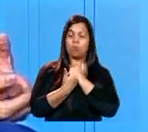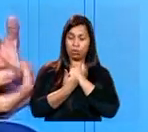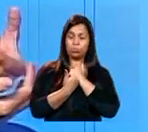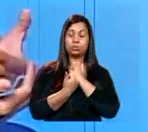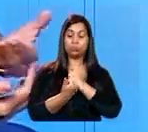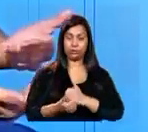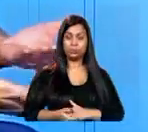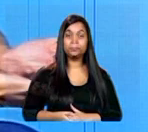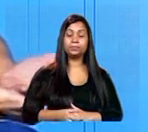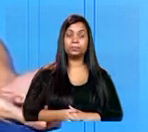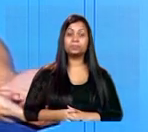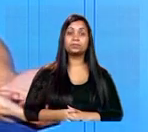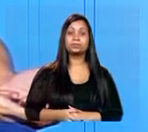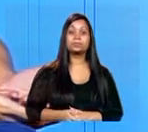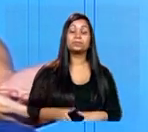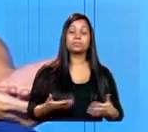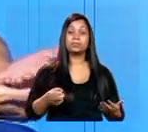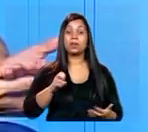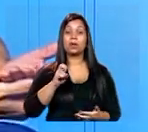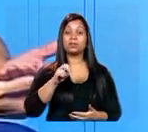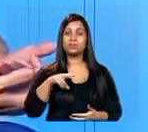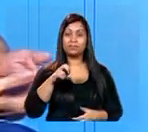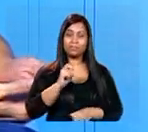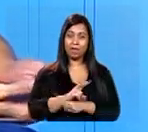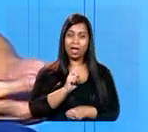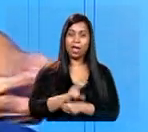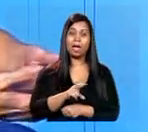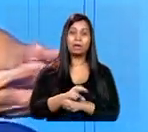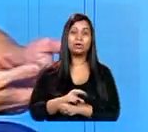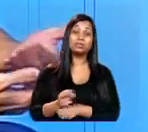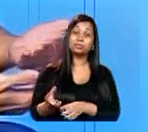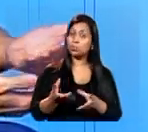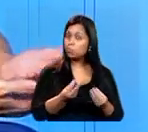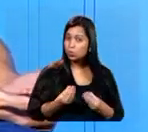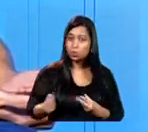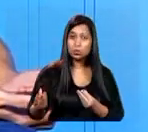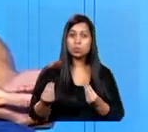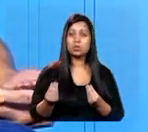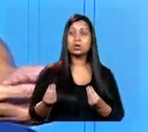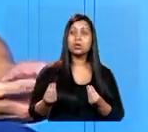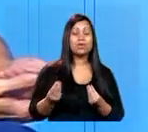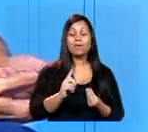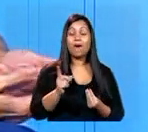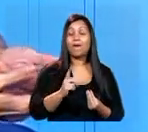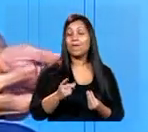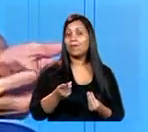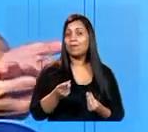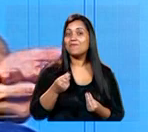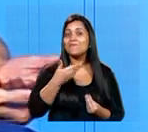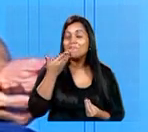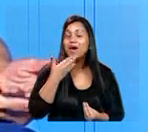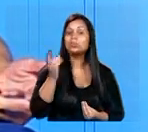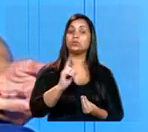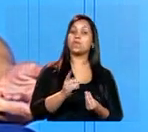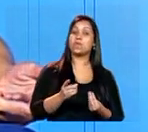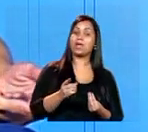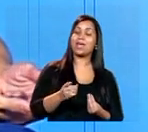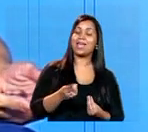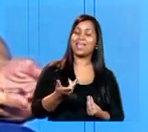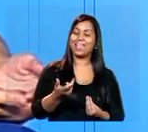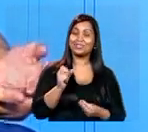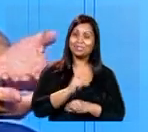de talvez institucionalizar. As vagas são finitas, não é tão fácil